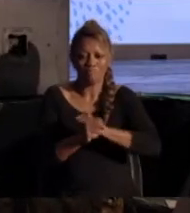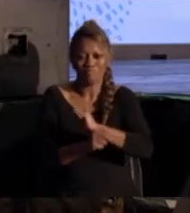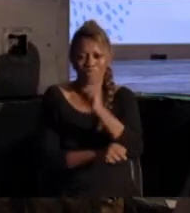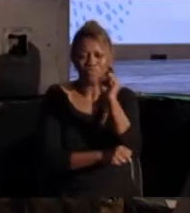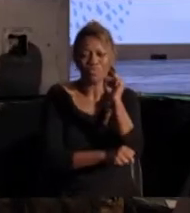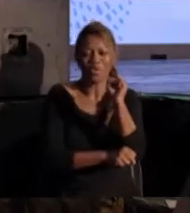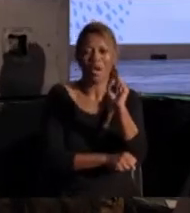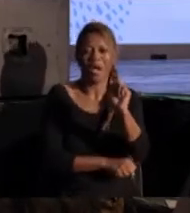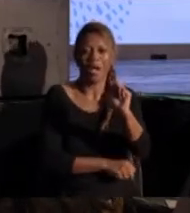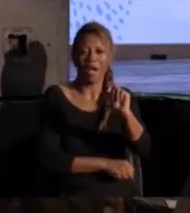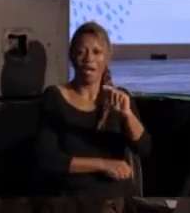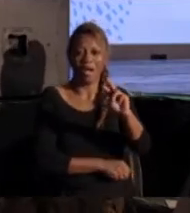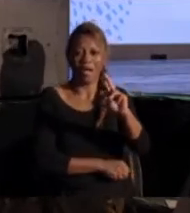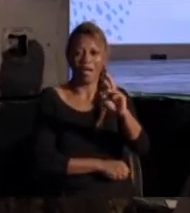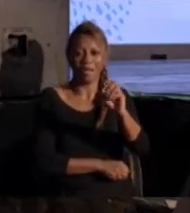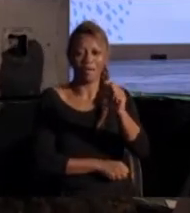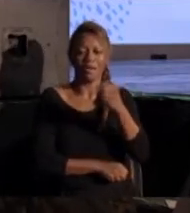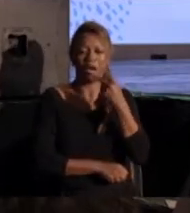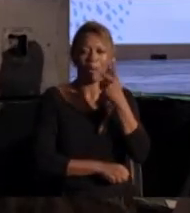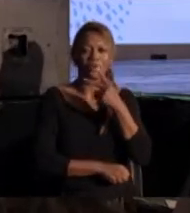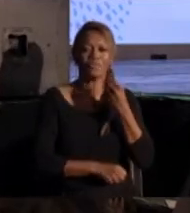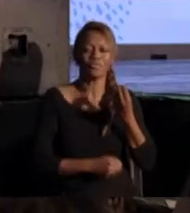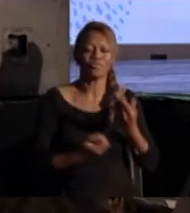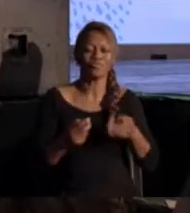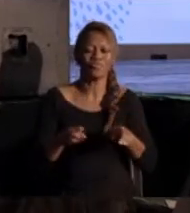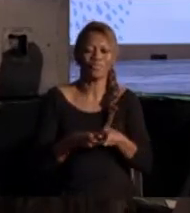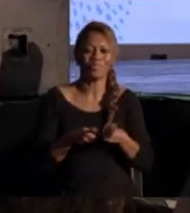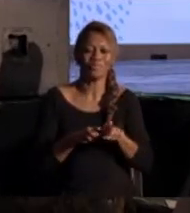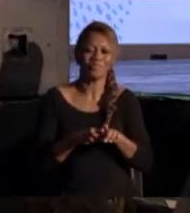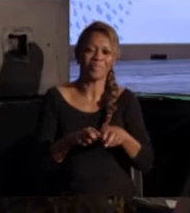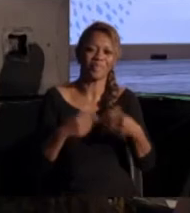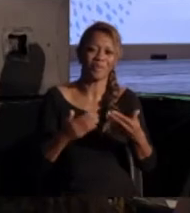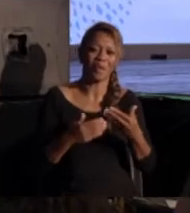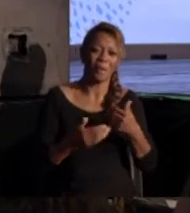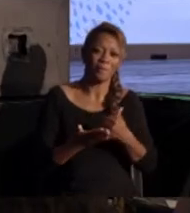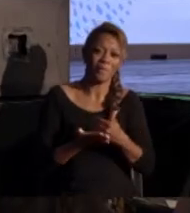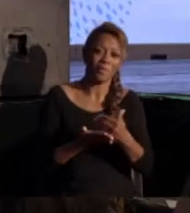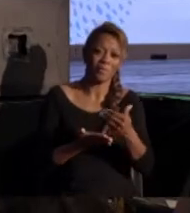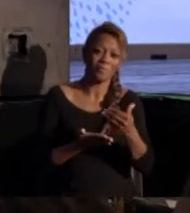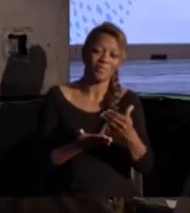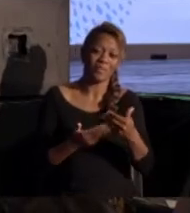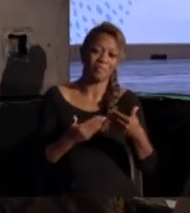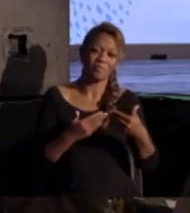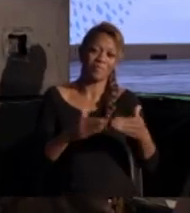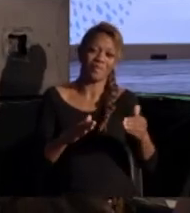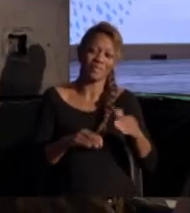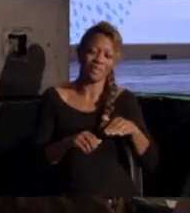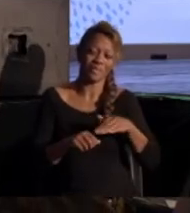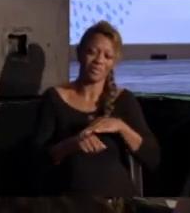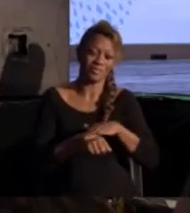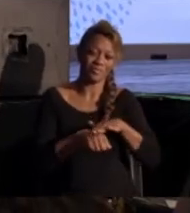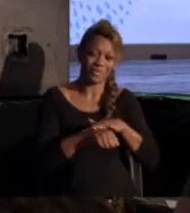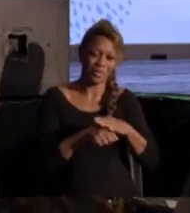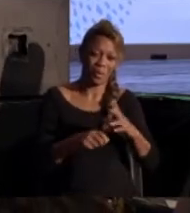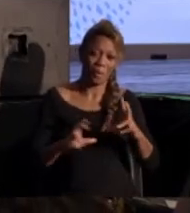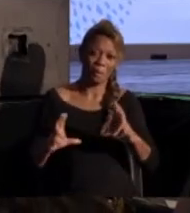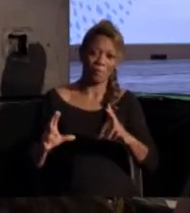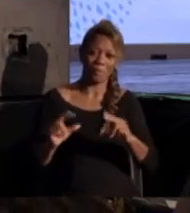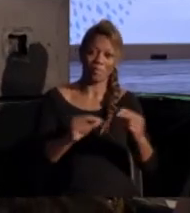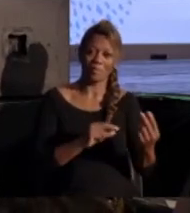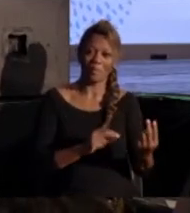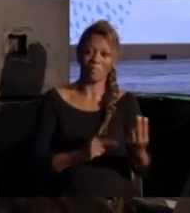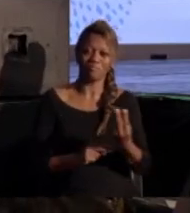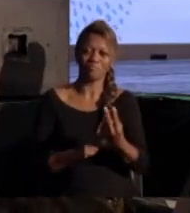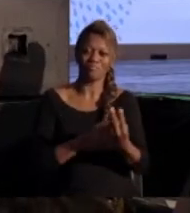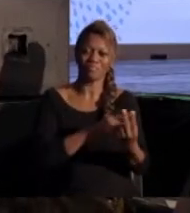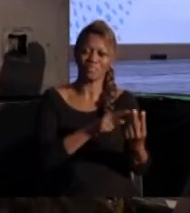né? E eu acho que a gente podia partir para a conversa dos dois e a gente